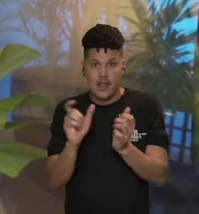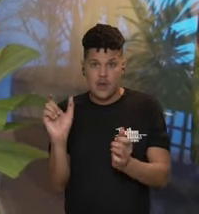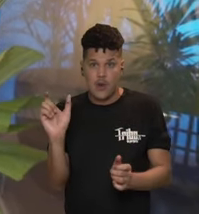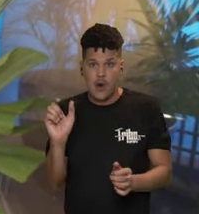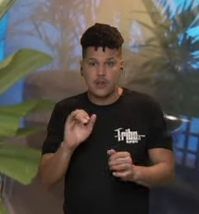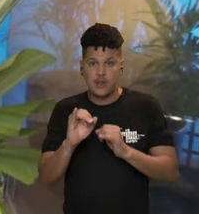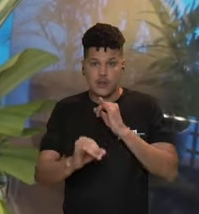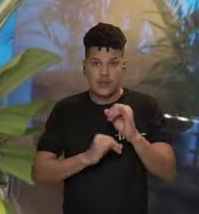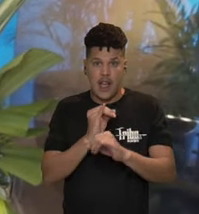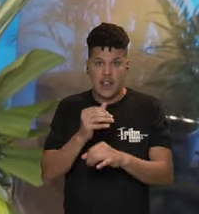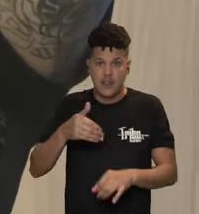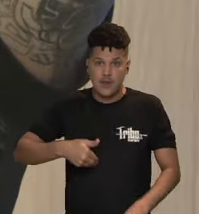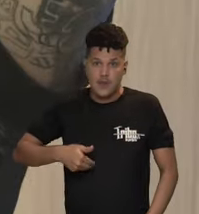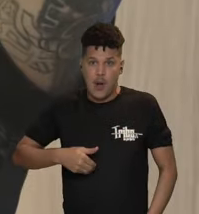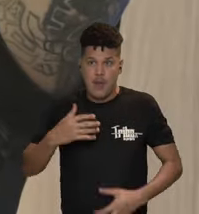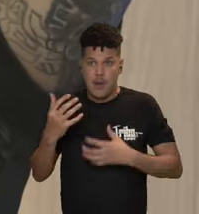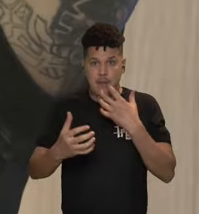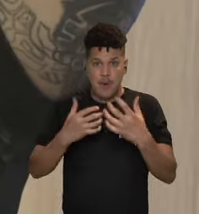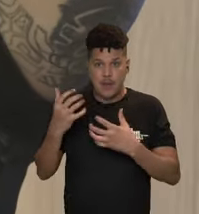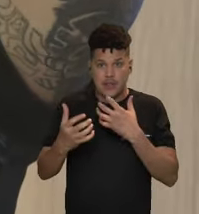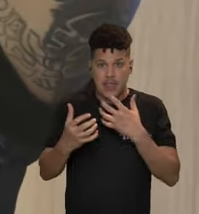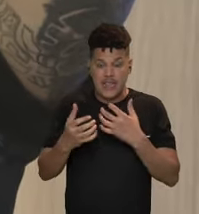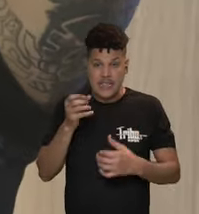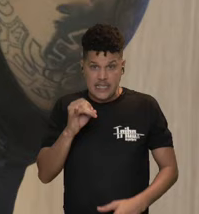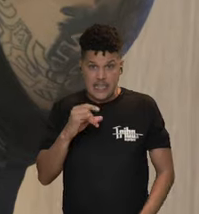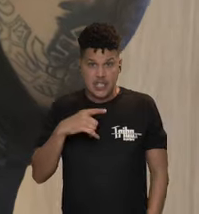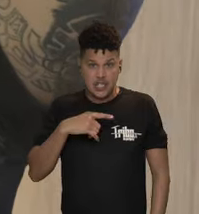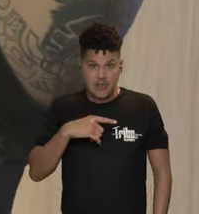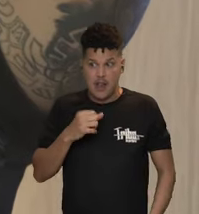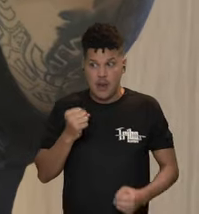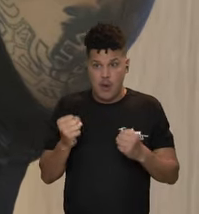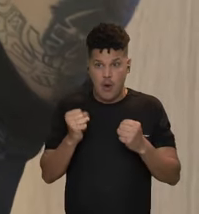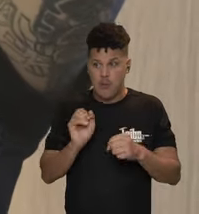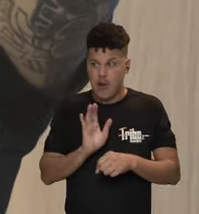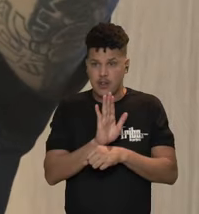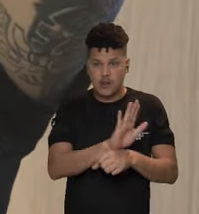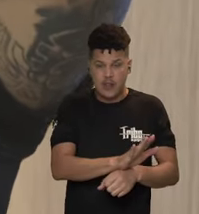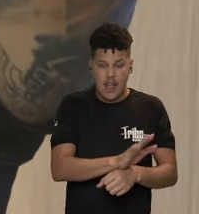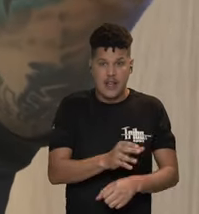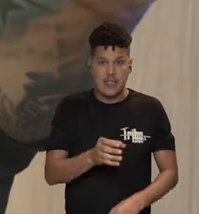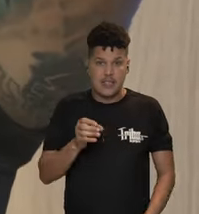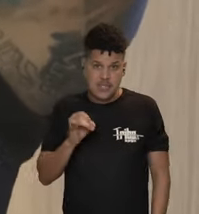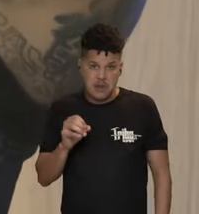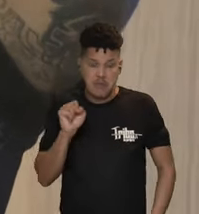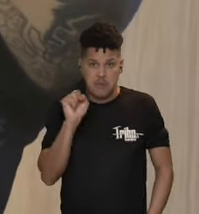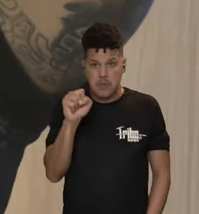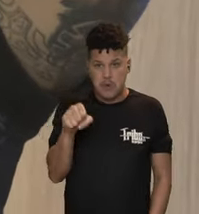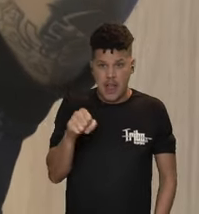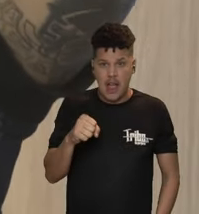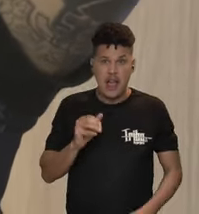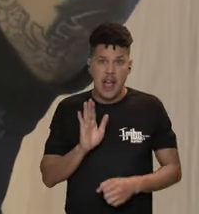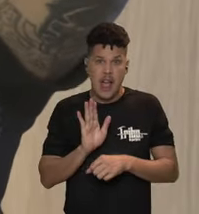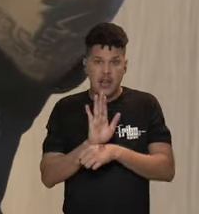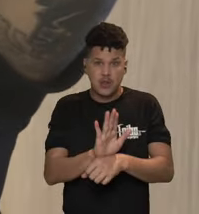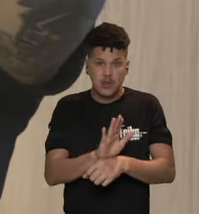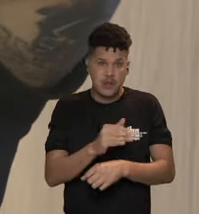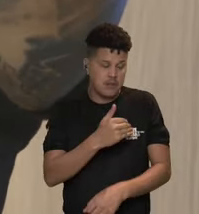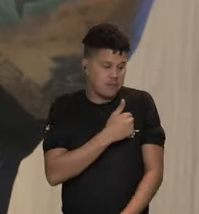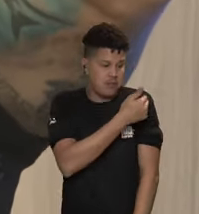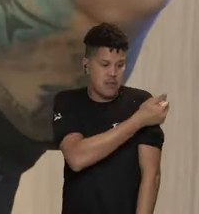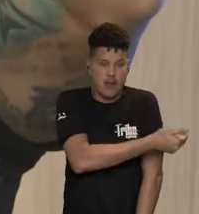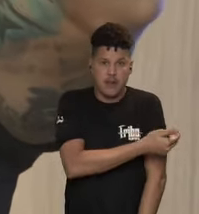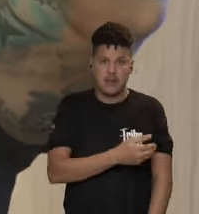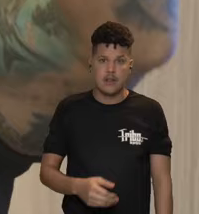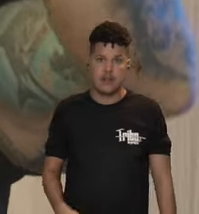site fomedemusica.com, beleza? Se você tiver condição, você ajuda. Se você não tiver, ajude. Se você tiver